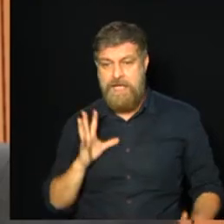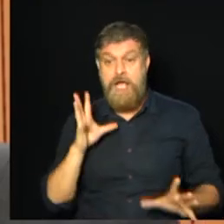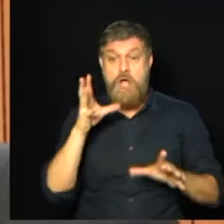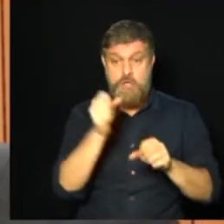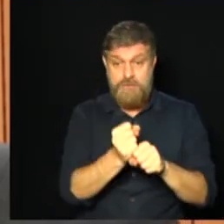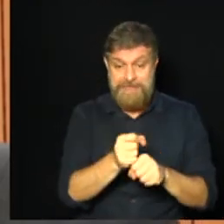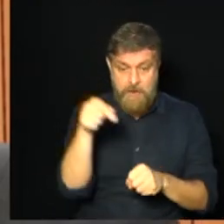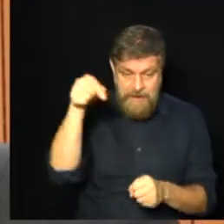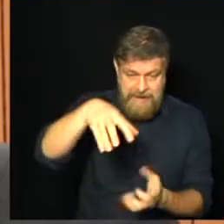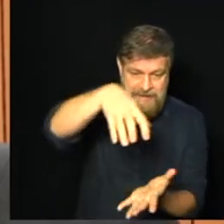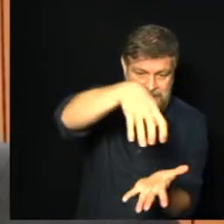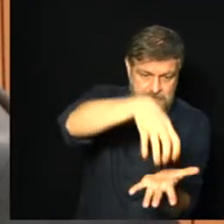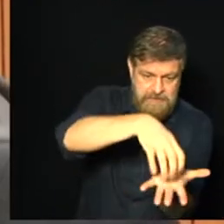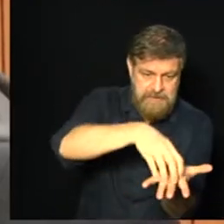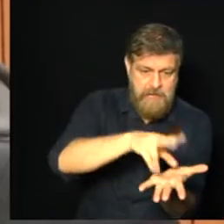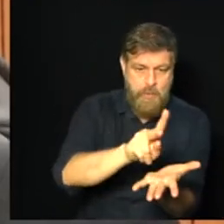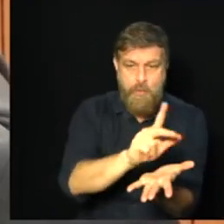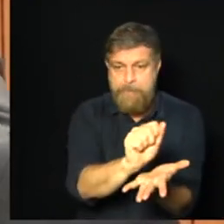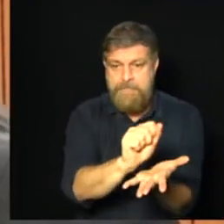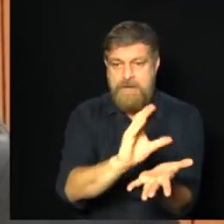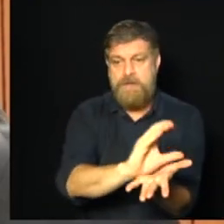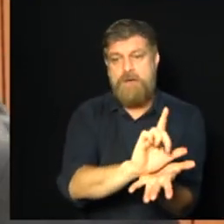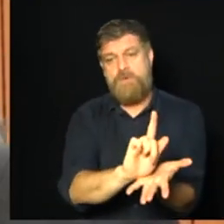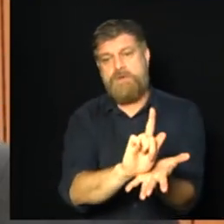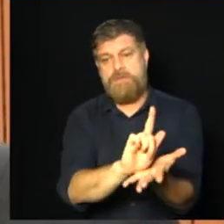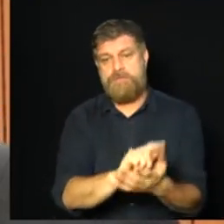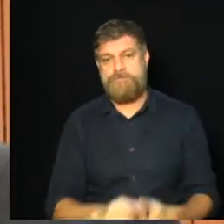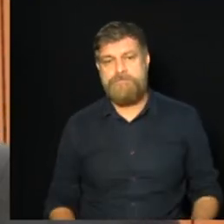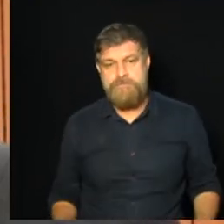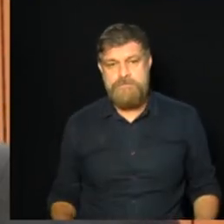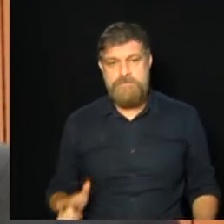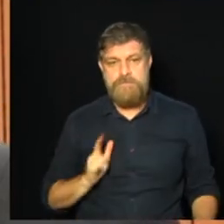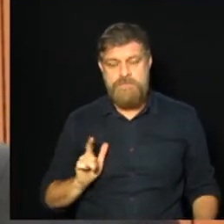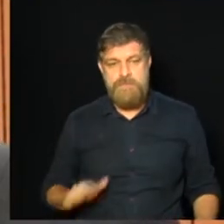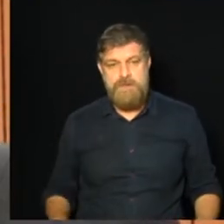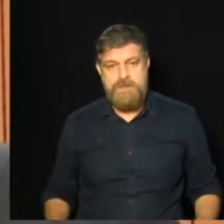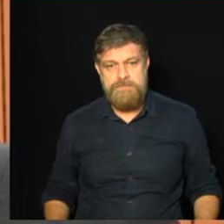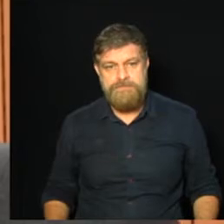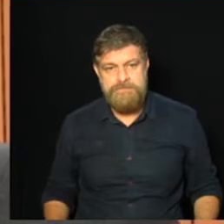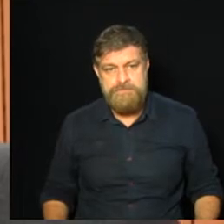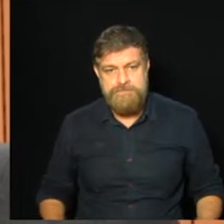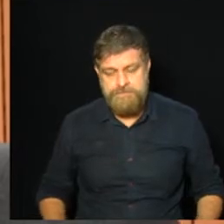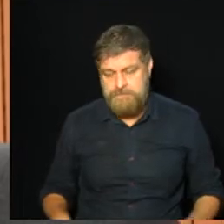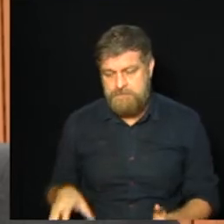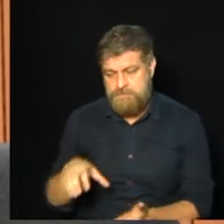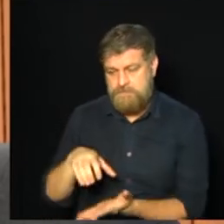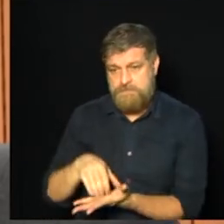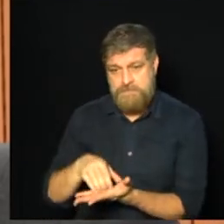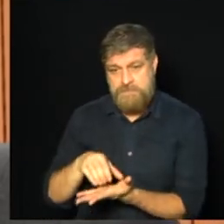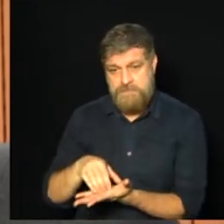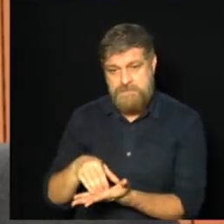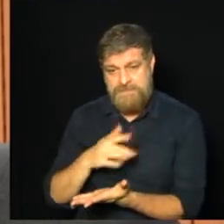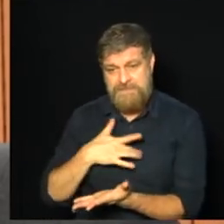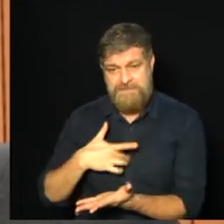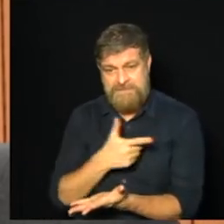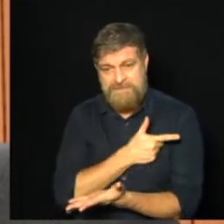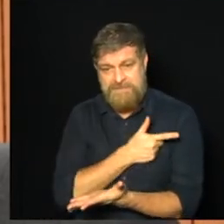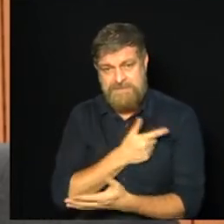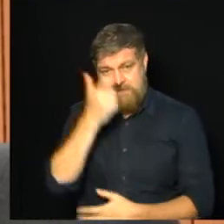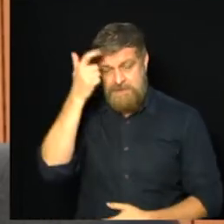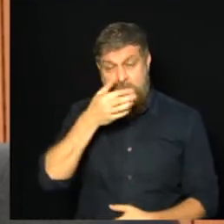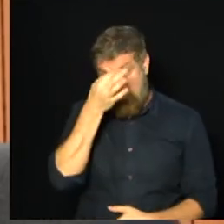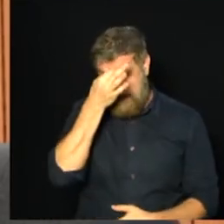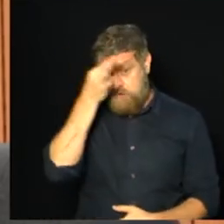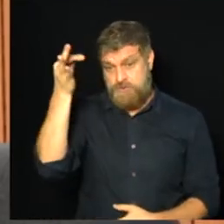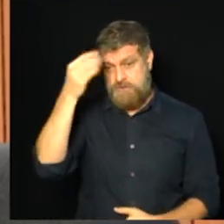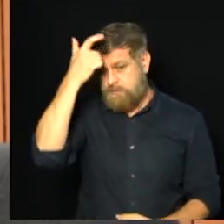unidade. Então, você estava falando da interação com a UBS. Eu, por uma sorte, digamos assim,